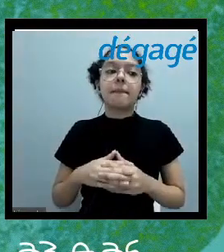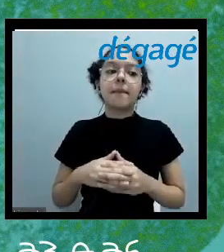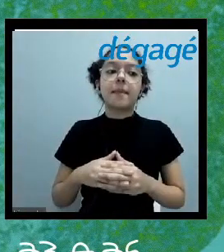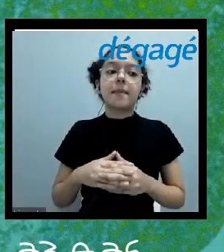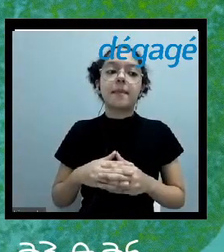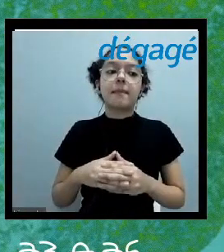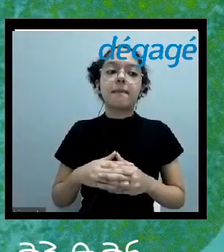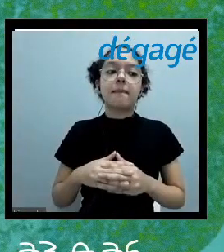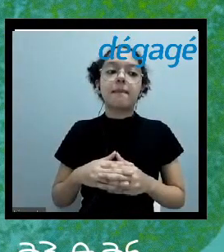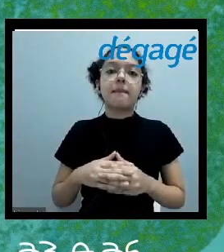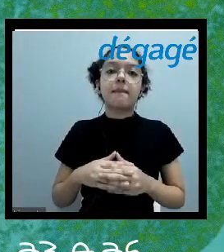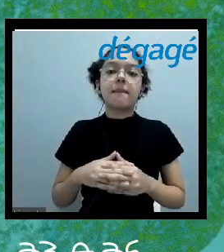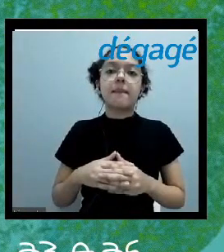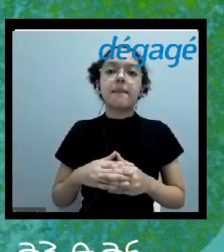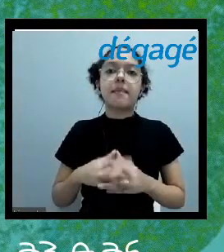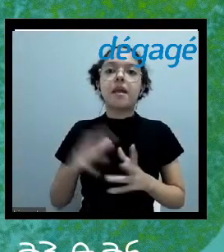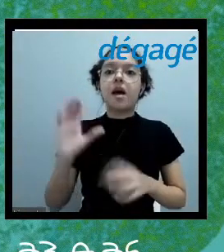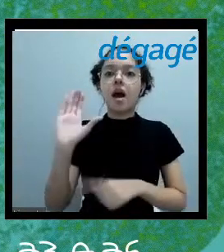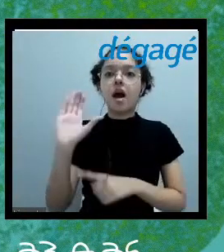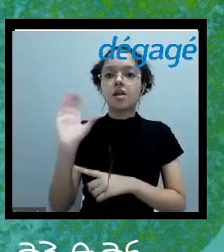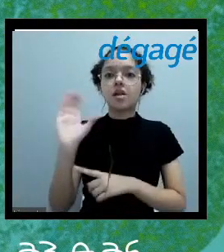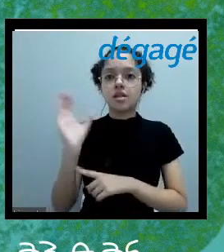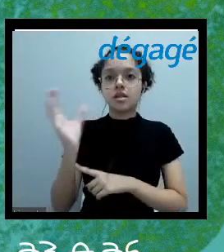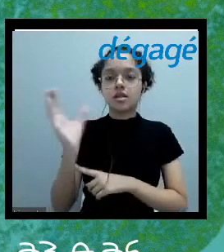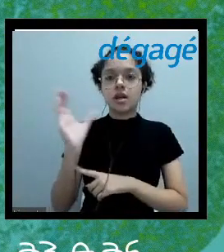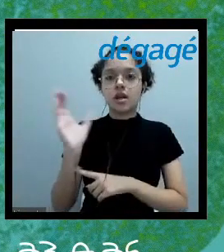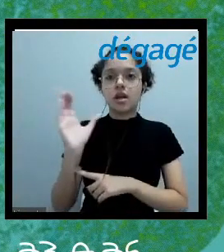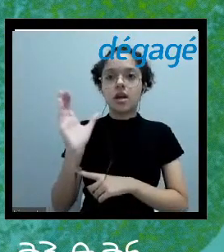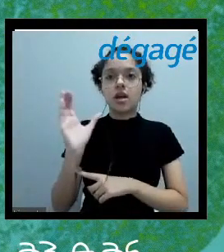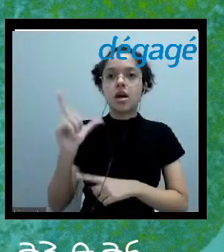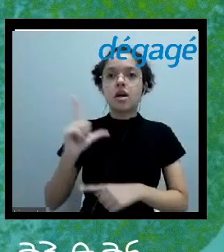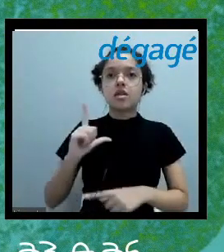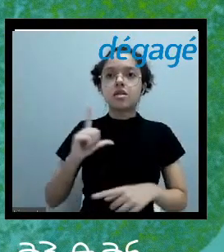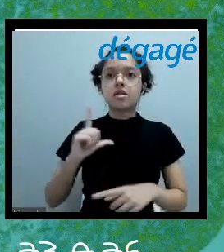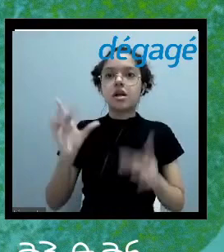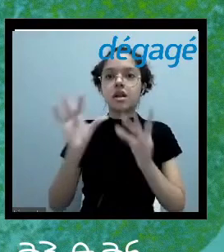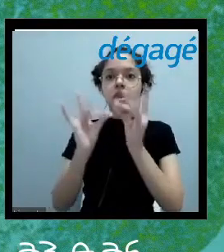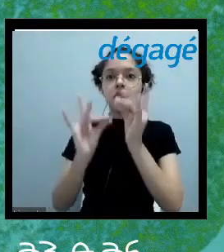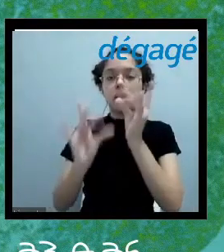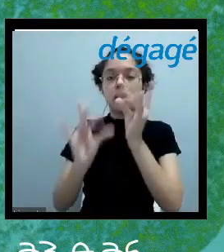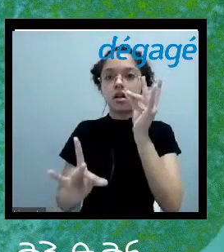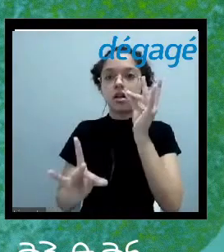na ciência, não se conhece. Né? Acho que a gente está